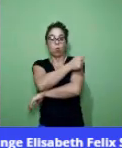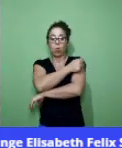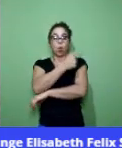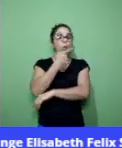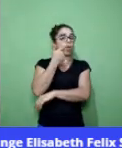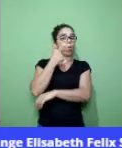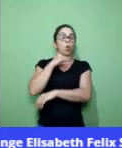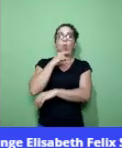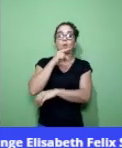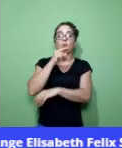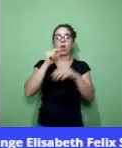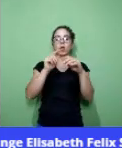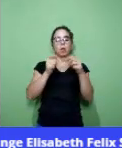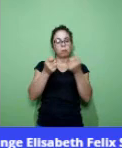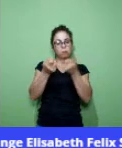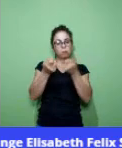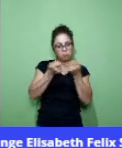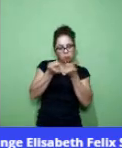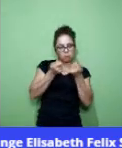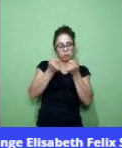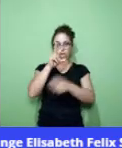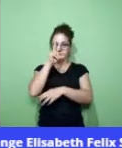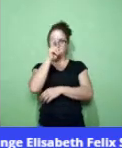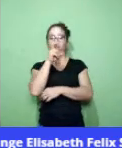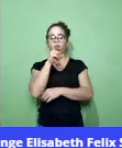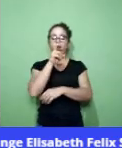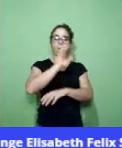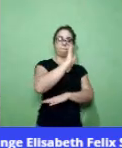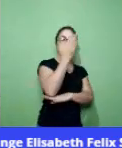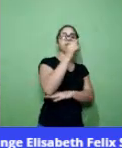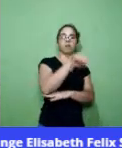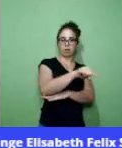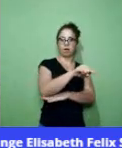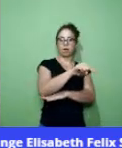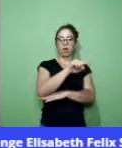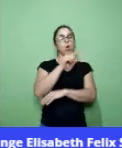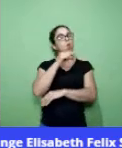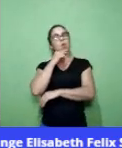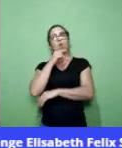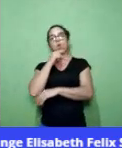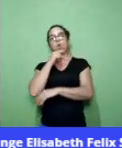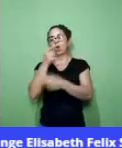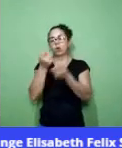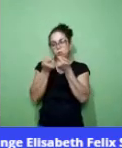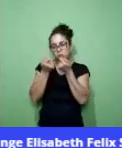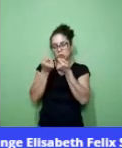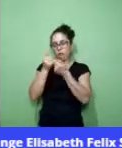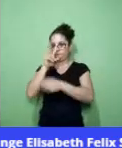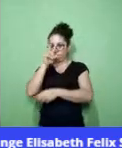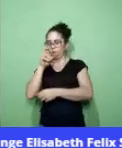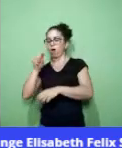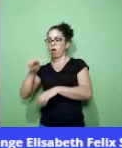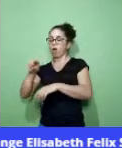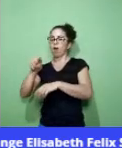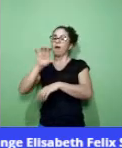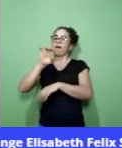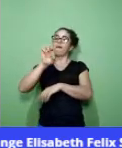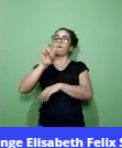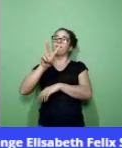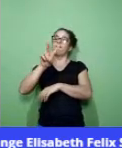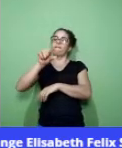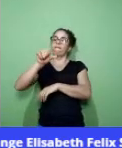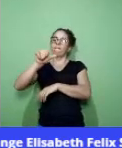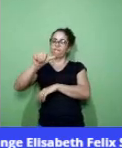Se ele tem esses movimentos involuntários, que ele não controla essa força e necessita de um material mais resistente, madeira. Se